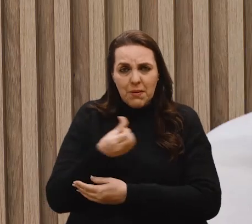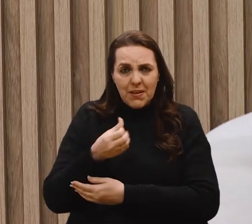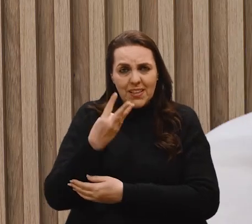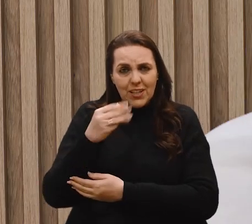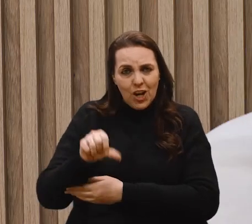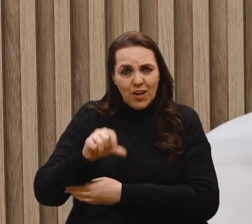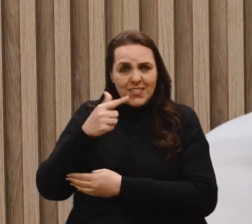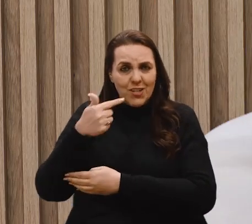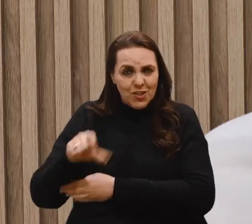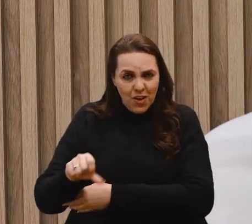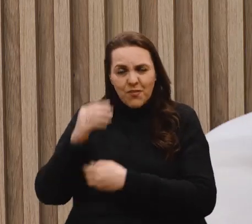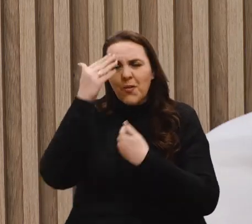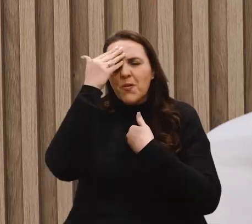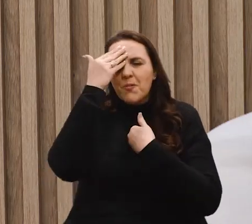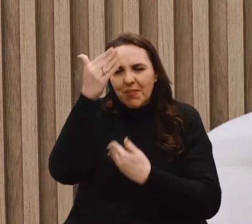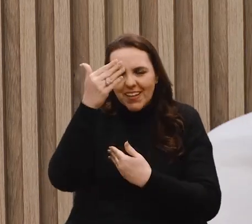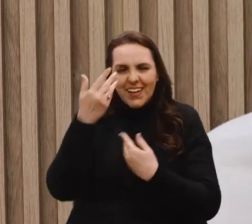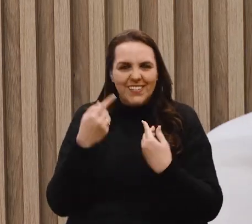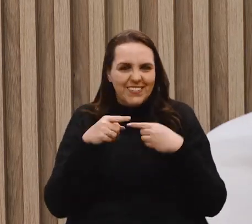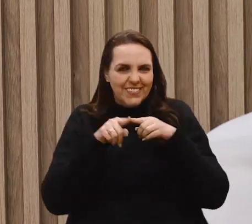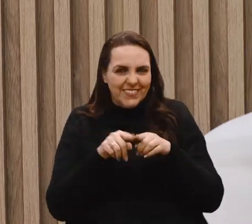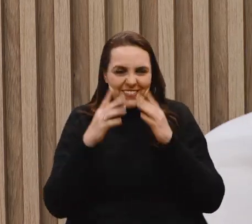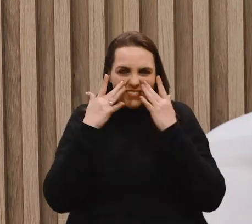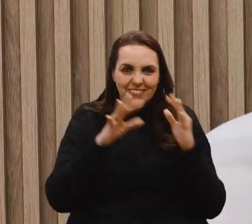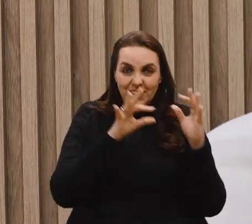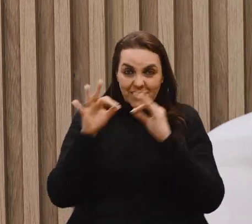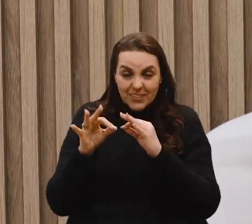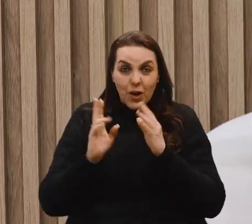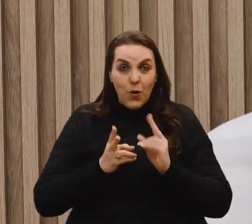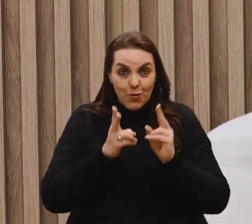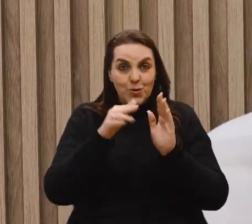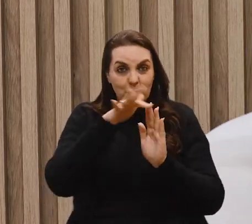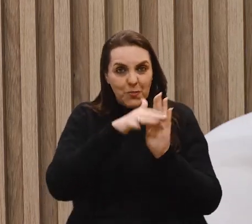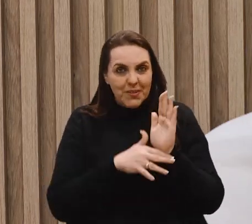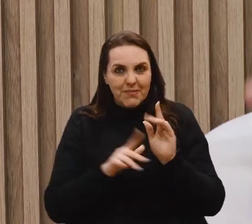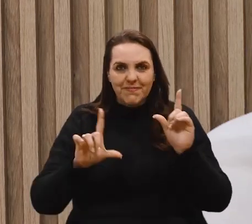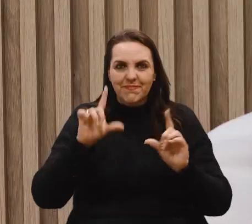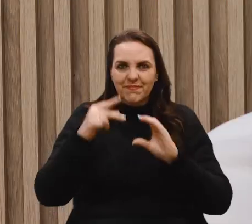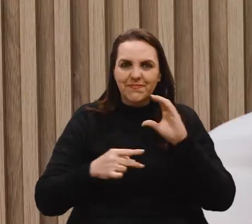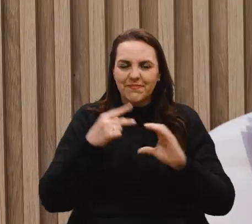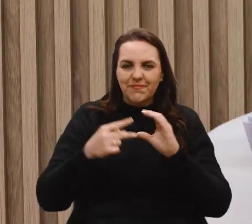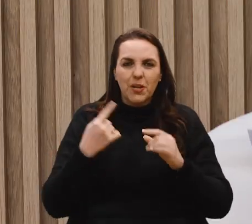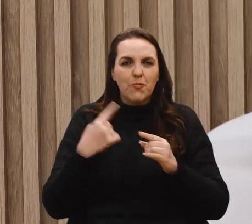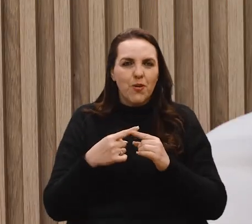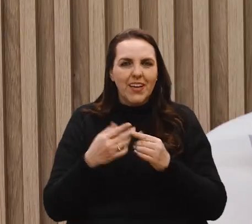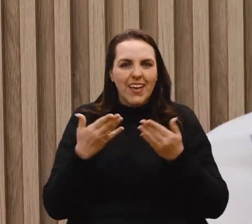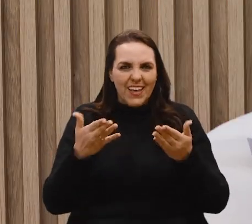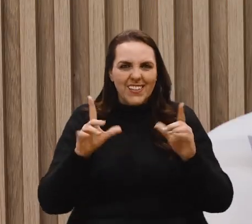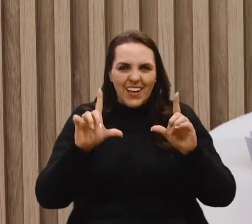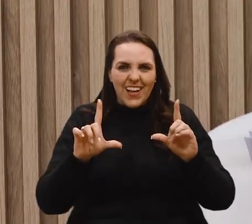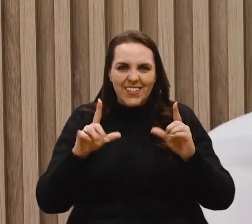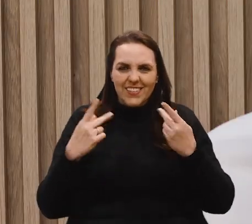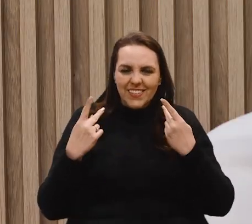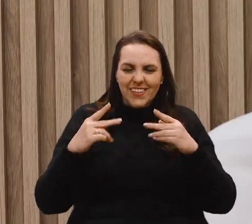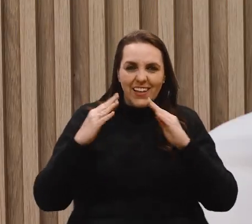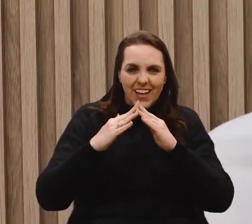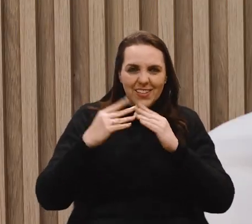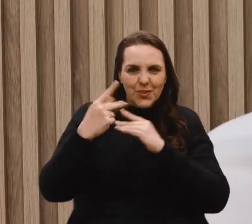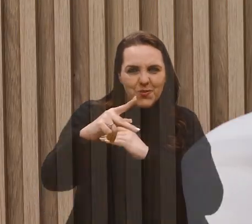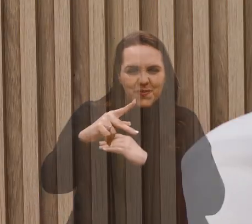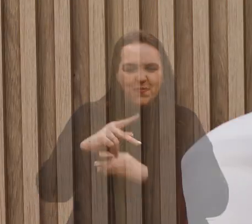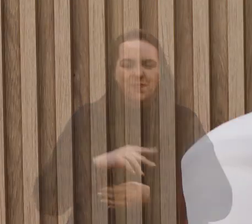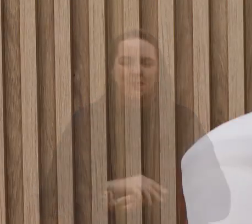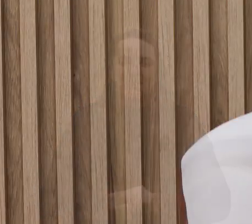3066-3979. Obrigada por sua companhia. Siga na programação aqui da TV Câmara, porque esta casa é sua.